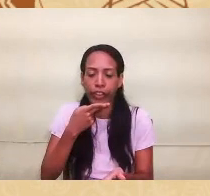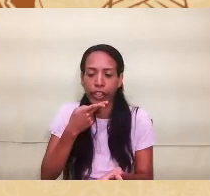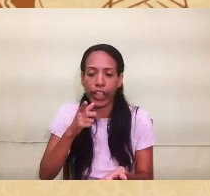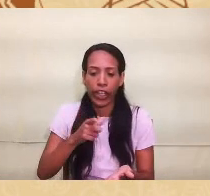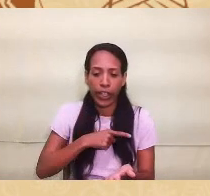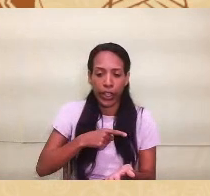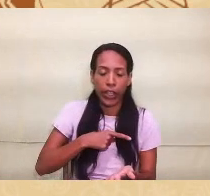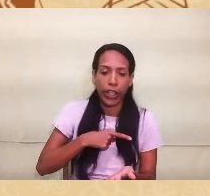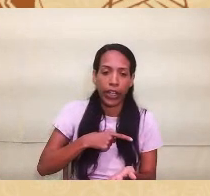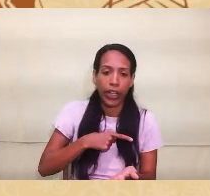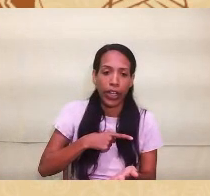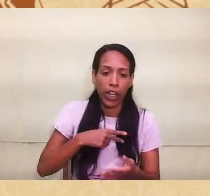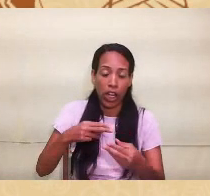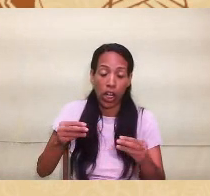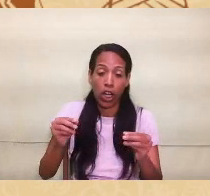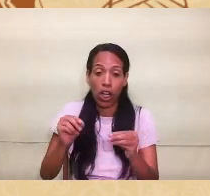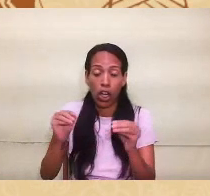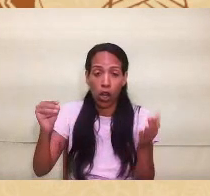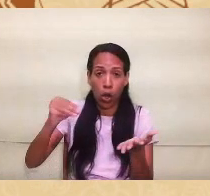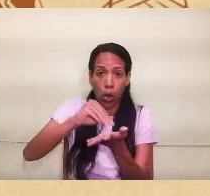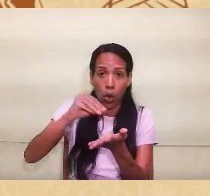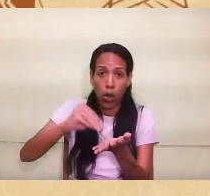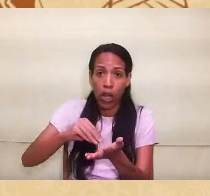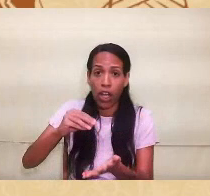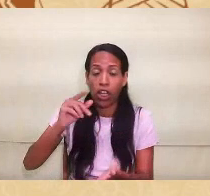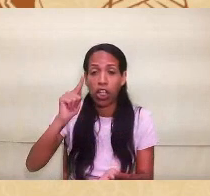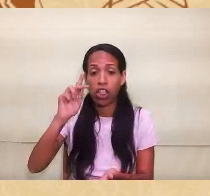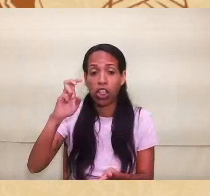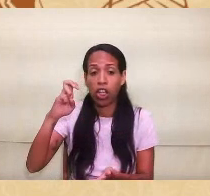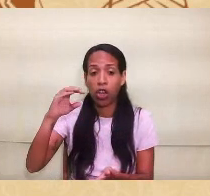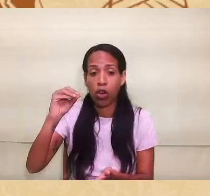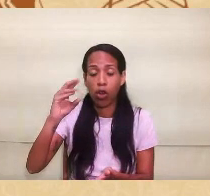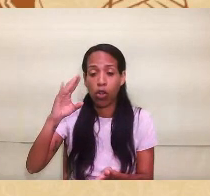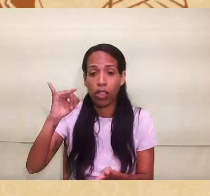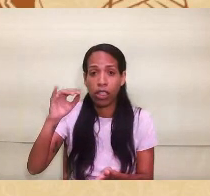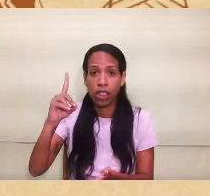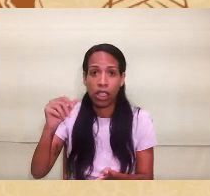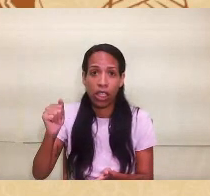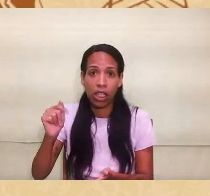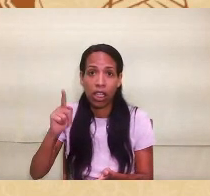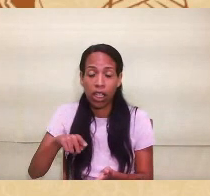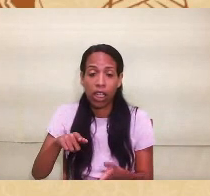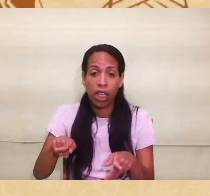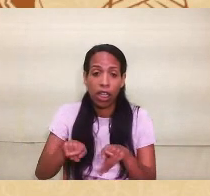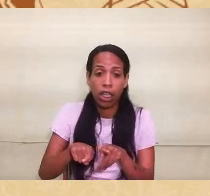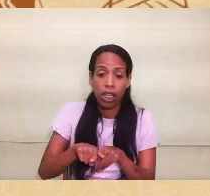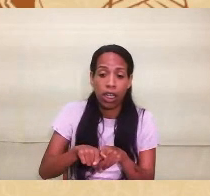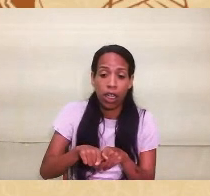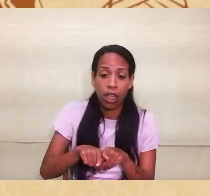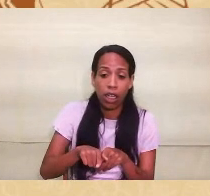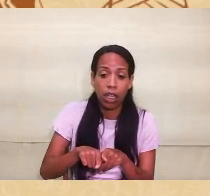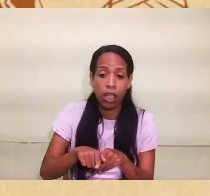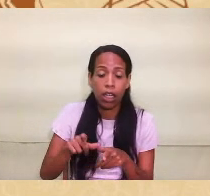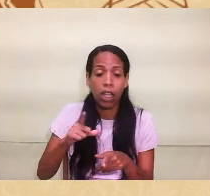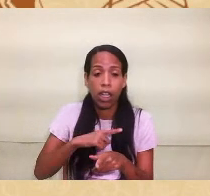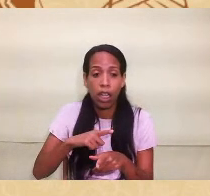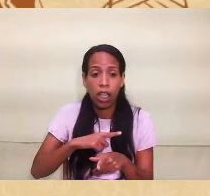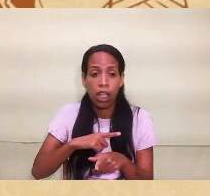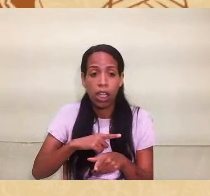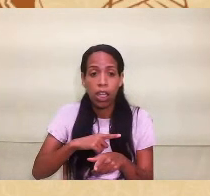razão vinculada ao genocídio, ao nosso etnocídio, extermicídio, cosmocídio, e tem a ver com